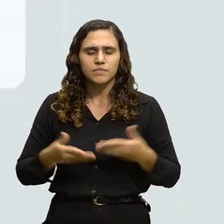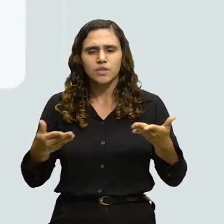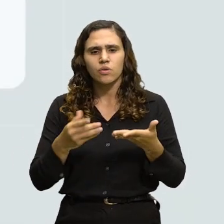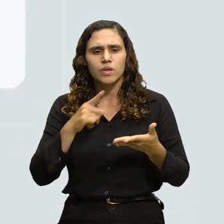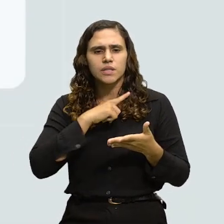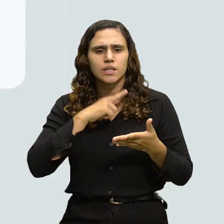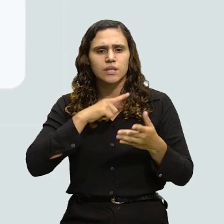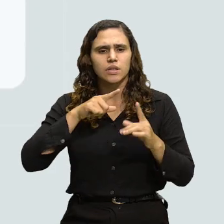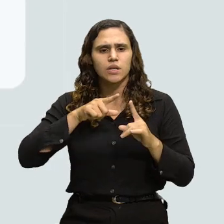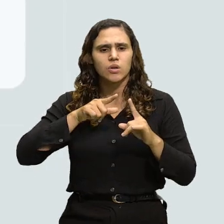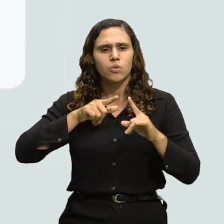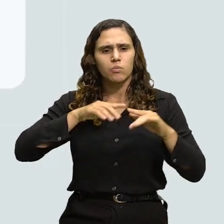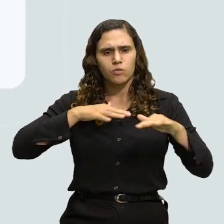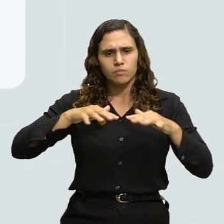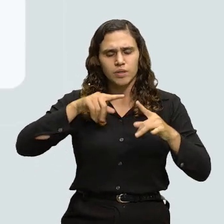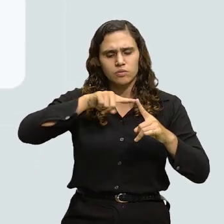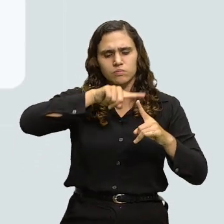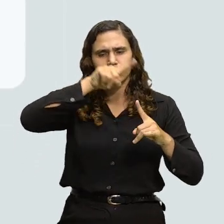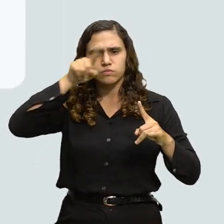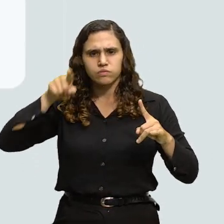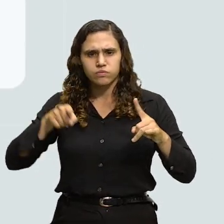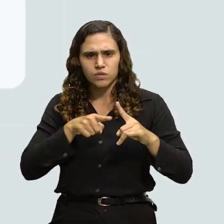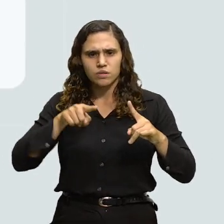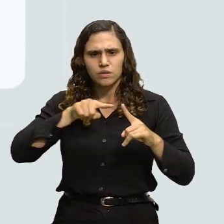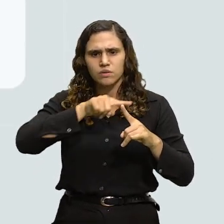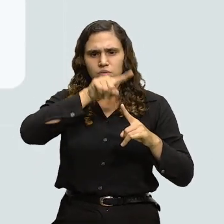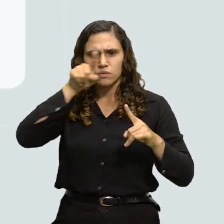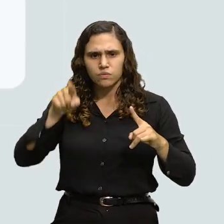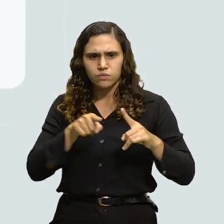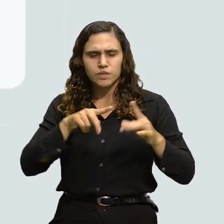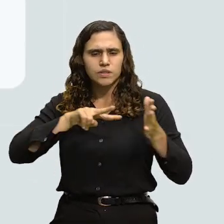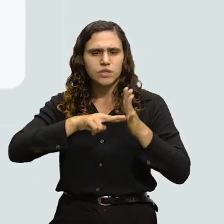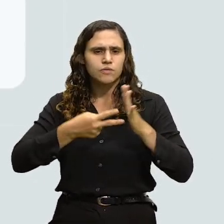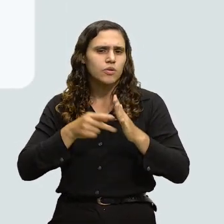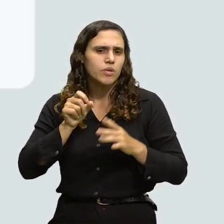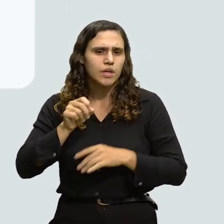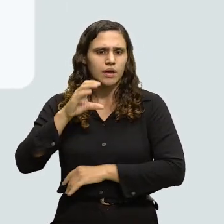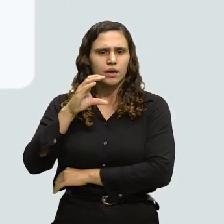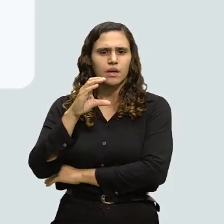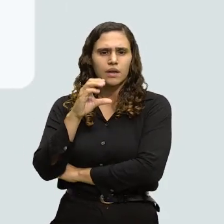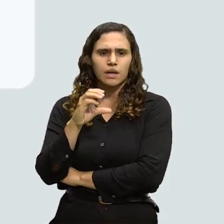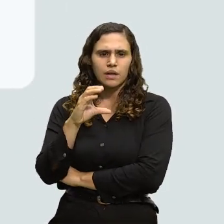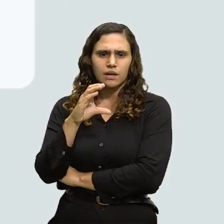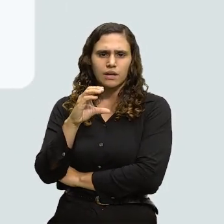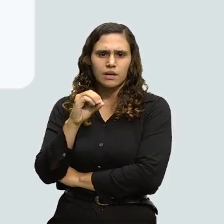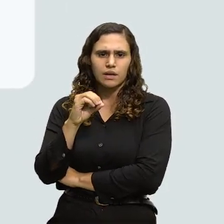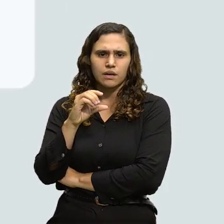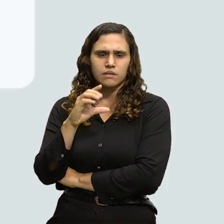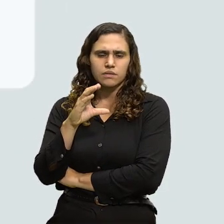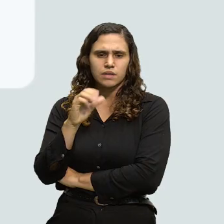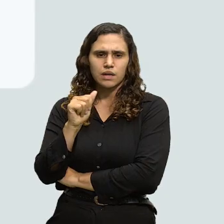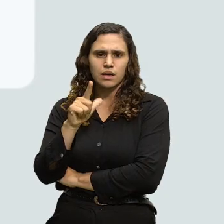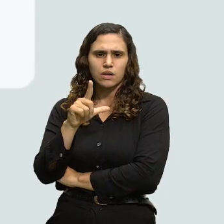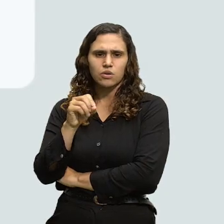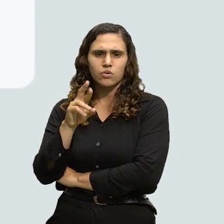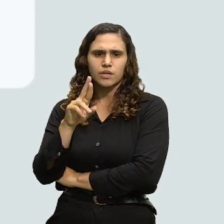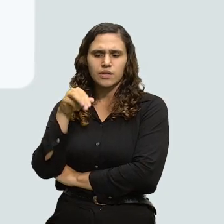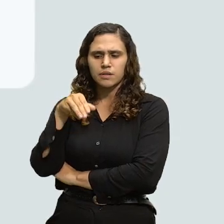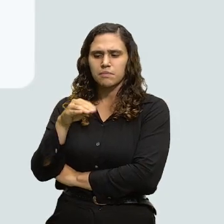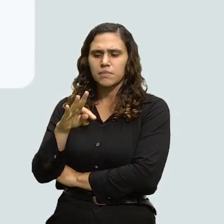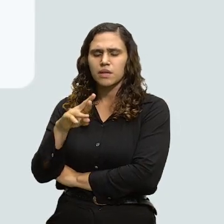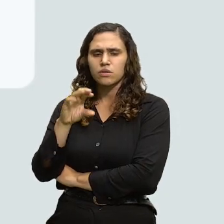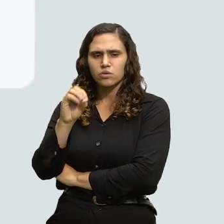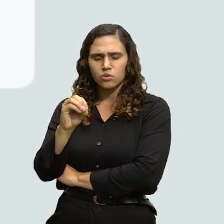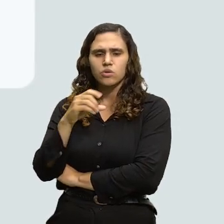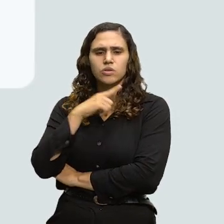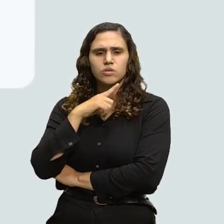justamente do calorímetro. O calorímetro ele é um recipiente que ele só permite trocas de calor entre os corpos que estão dentro dele. No caso